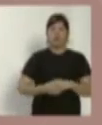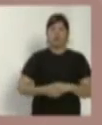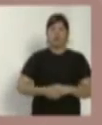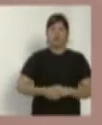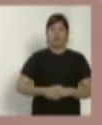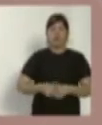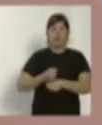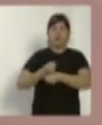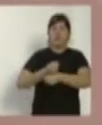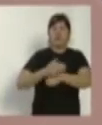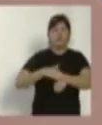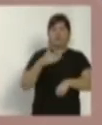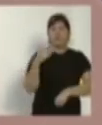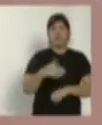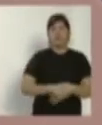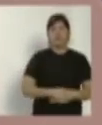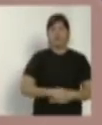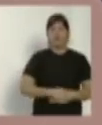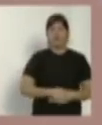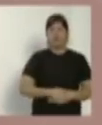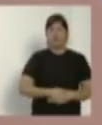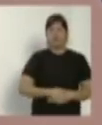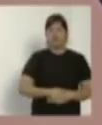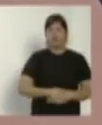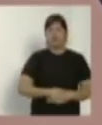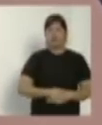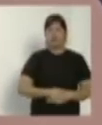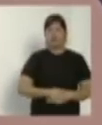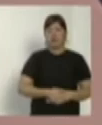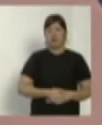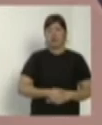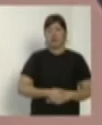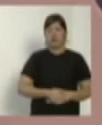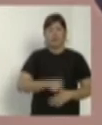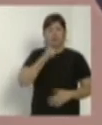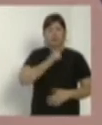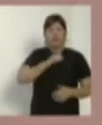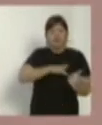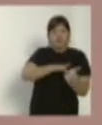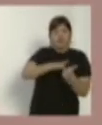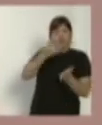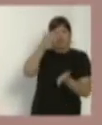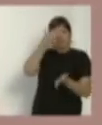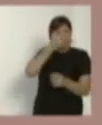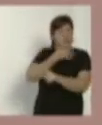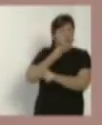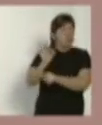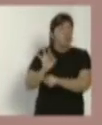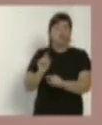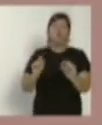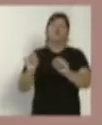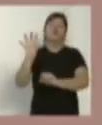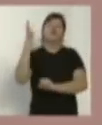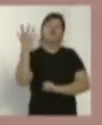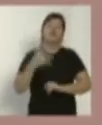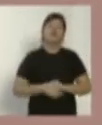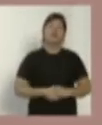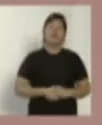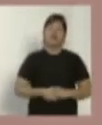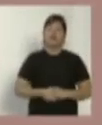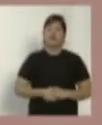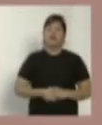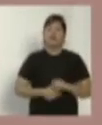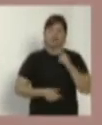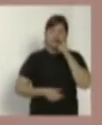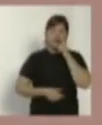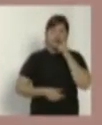ano e a mãe fazendo Vista grossa o que que acontecia o sujeito